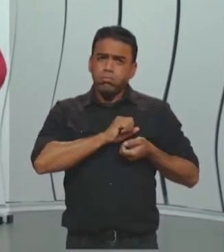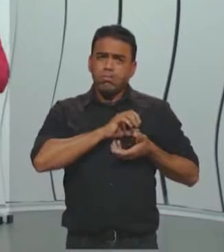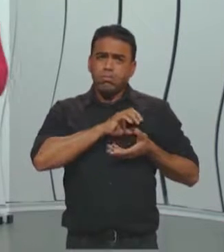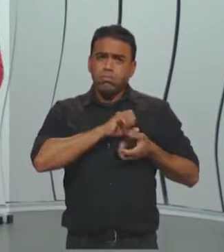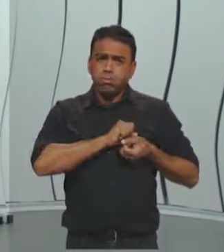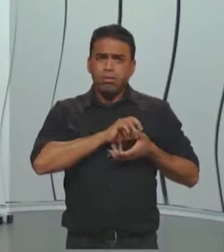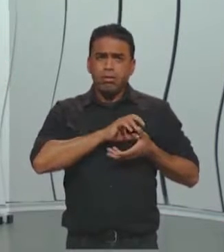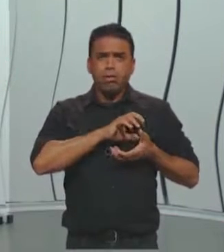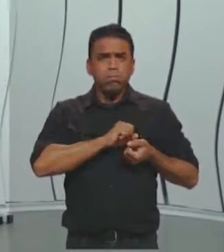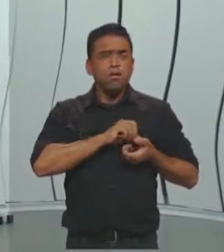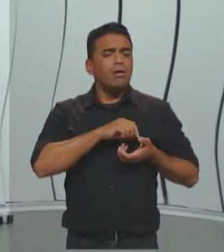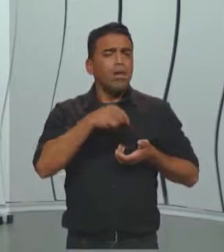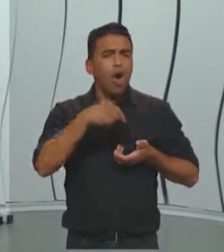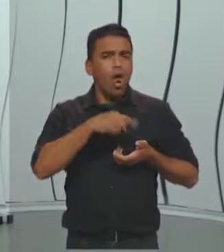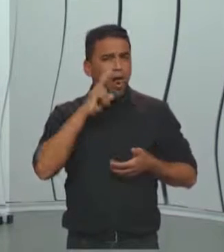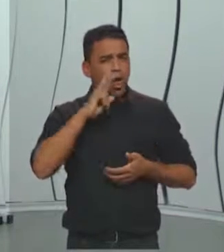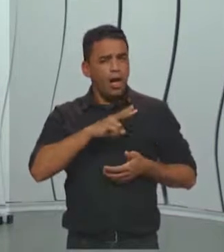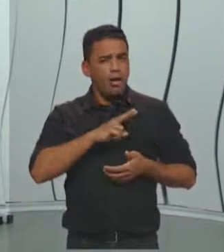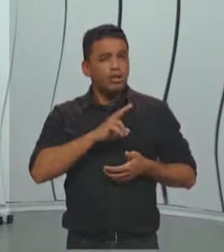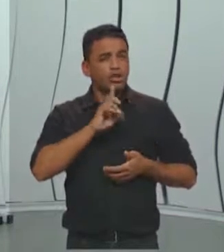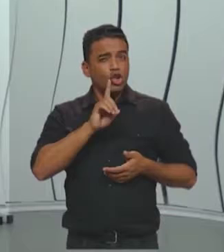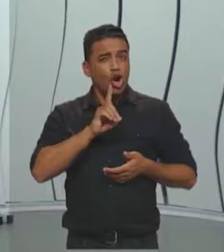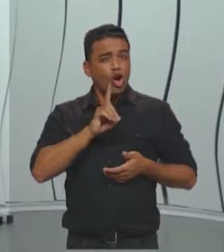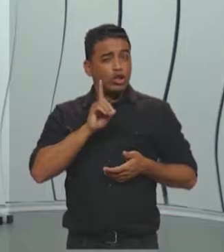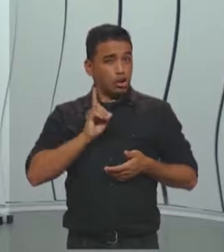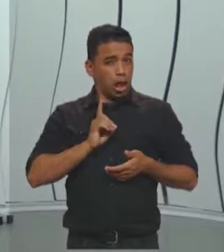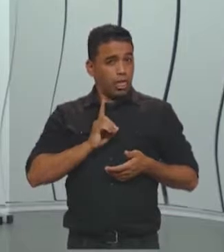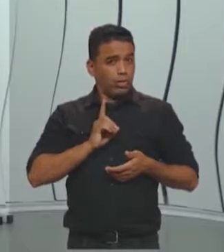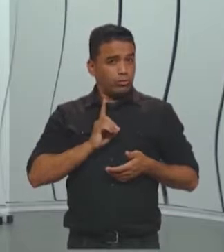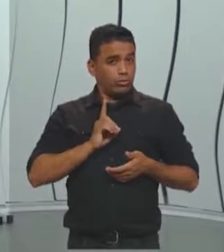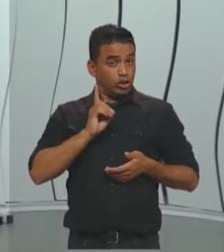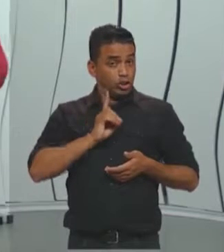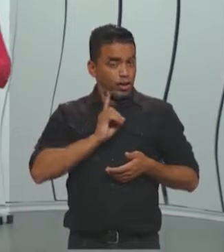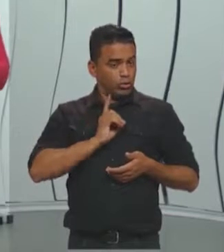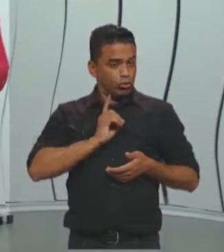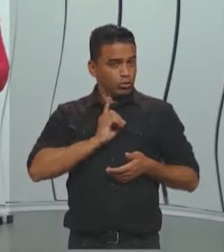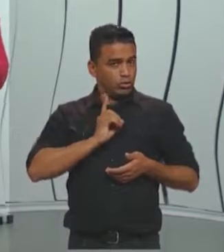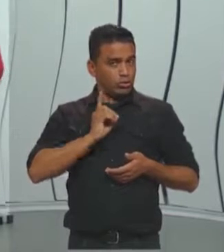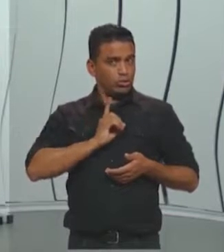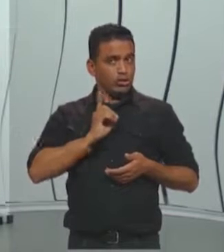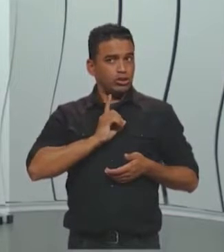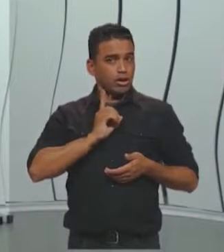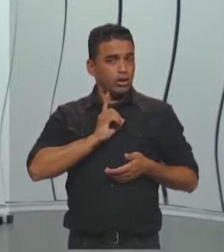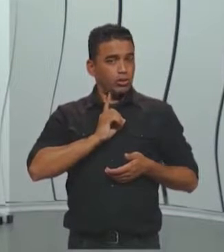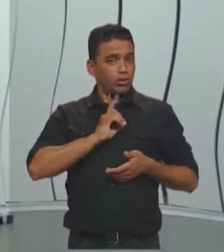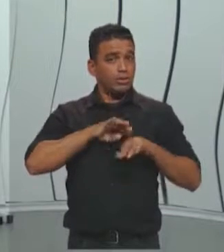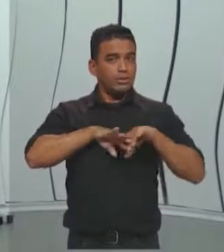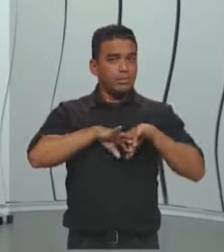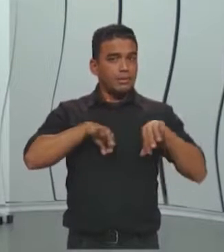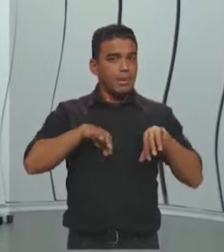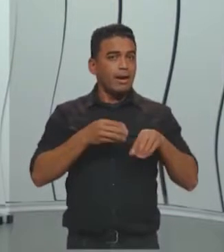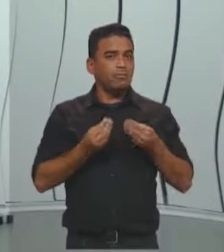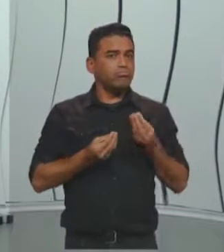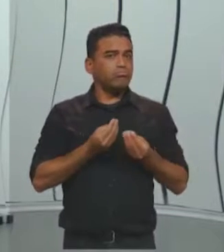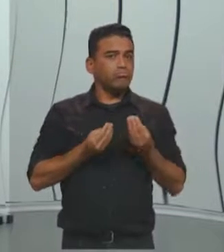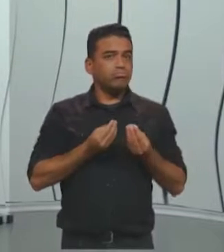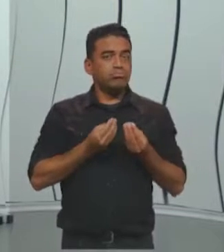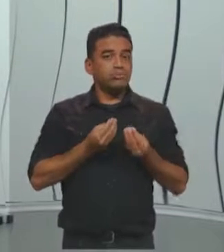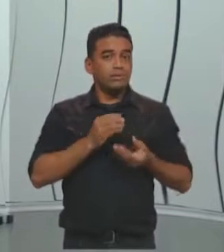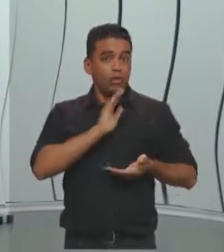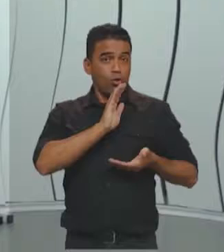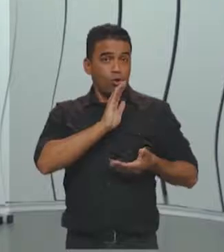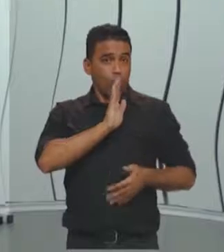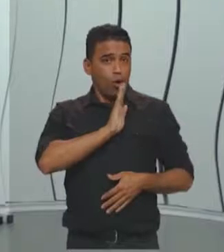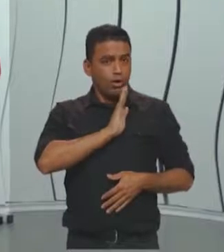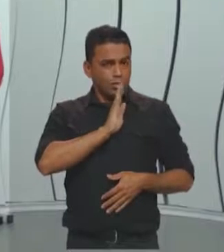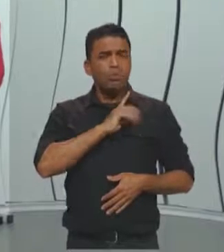ali, lado direito. Como que a gente sabe que o lado direito, o lado esquerdo, o que que separa? Na verdade, o coração ele tem